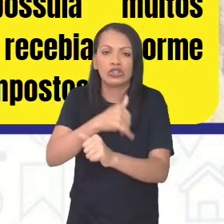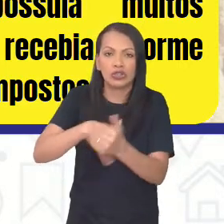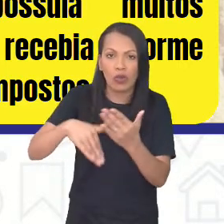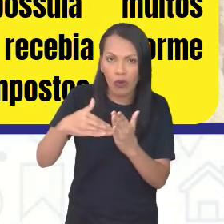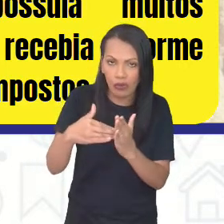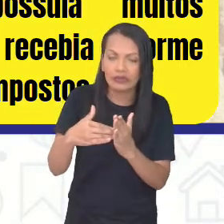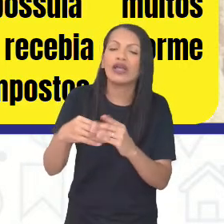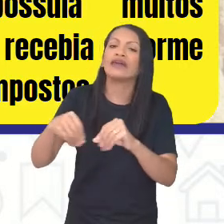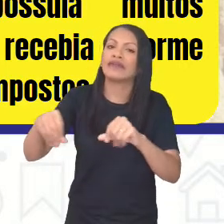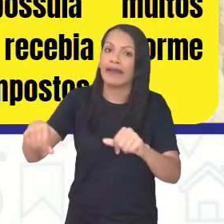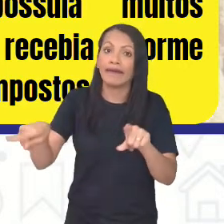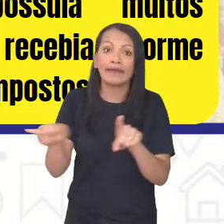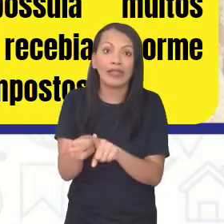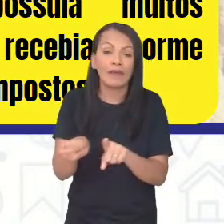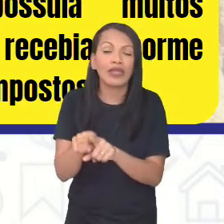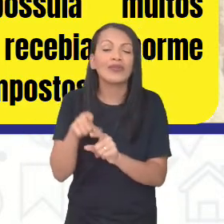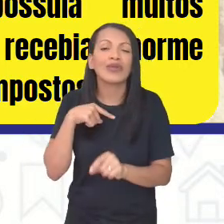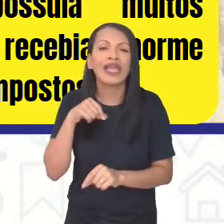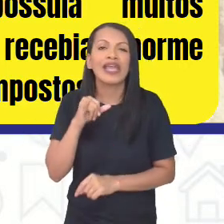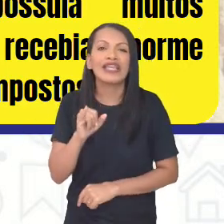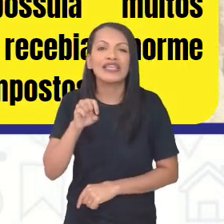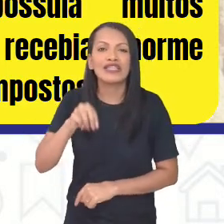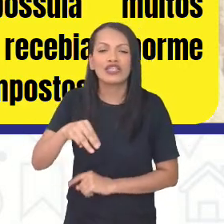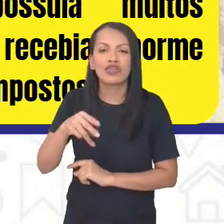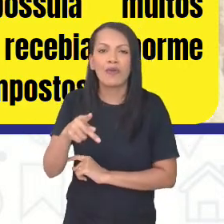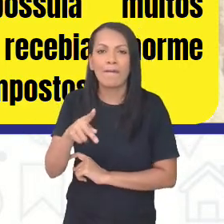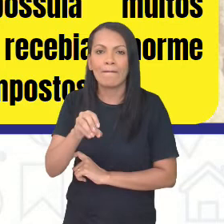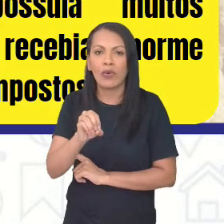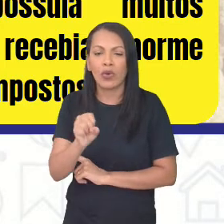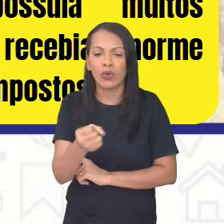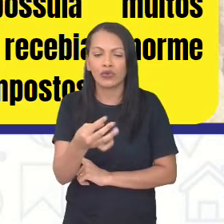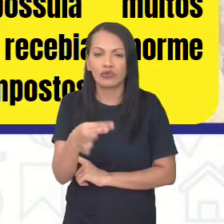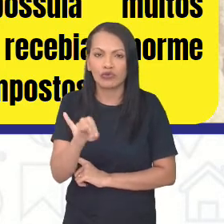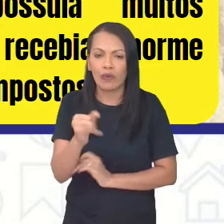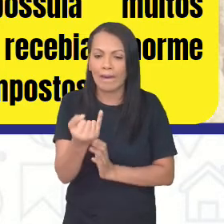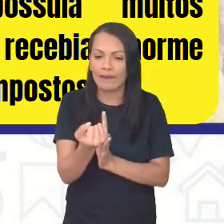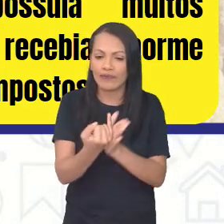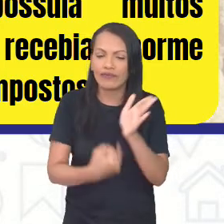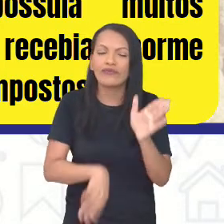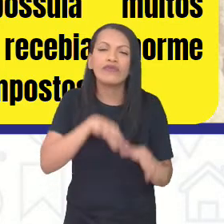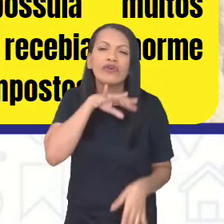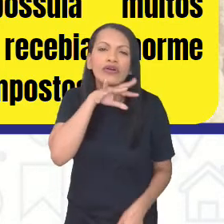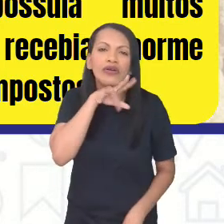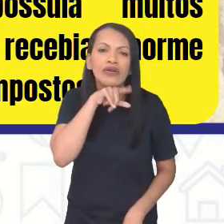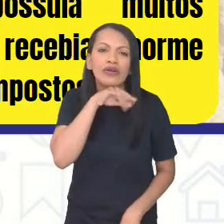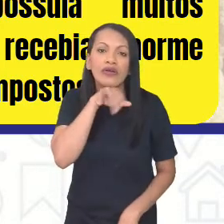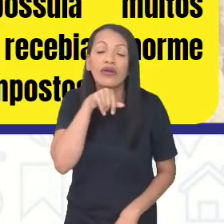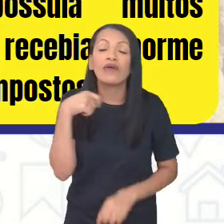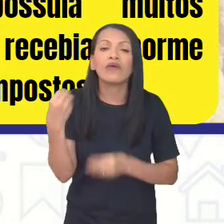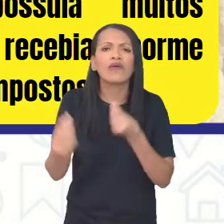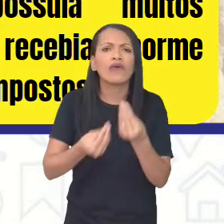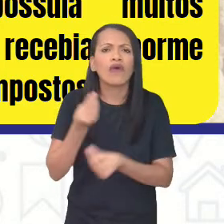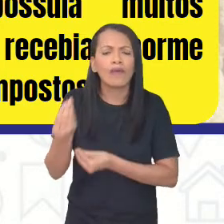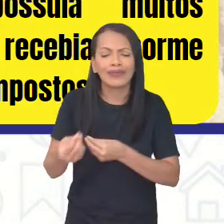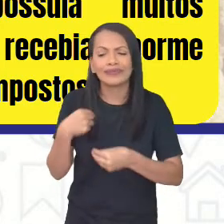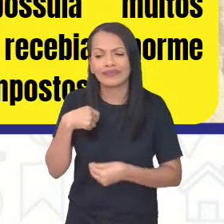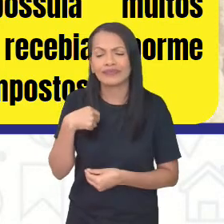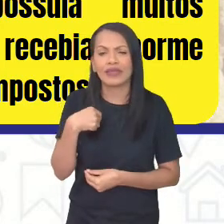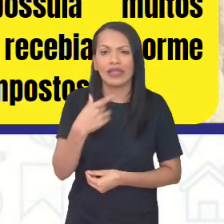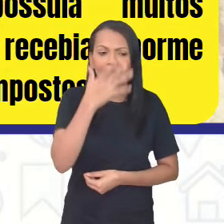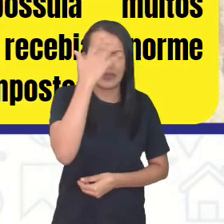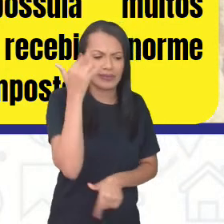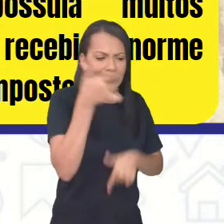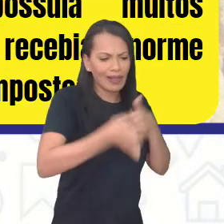de impostos. Como é que eles pagavam esses impostos? Geralmente com produção. Certo? Os impostos eram pagos